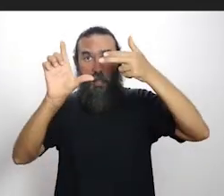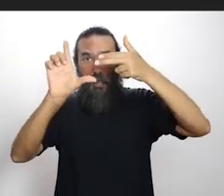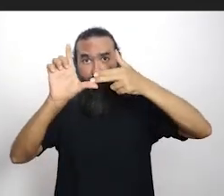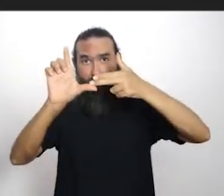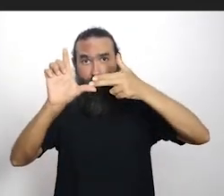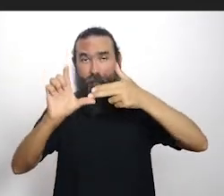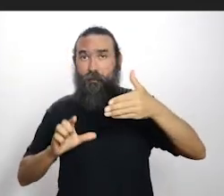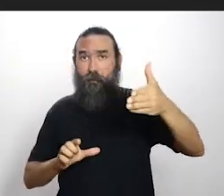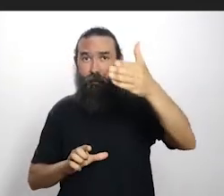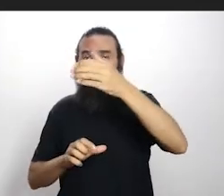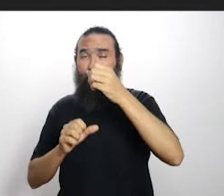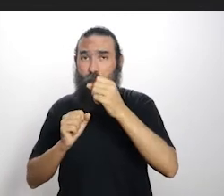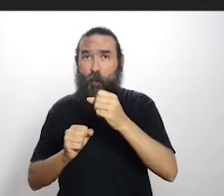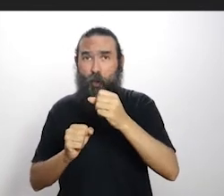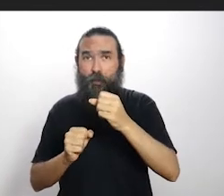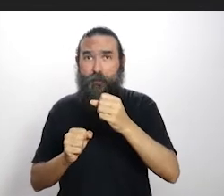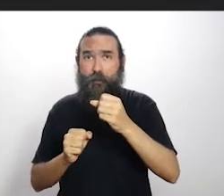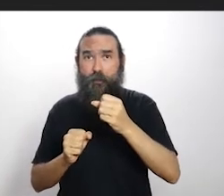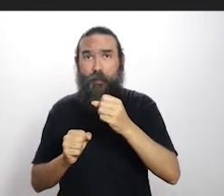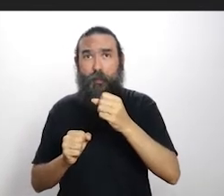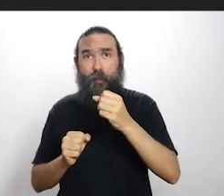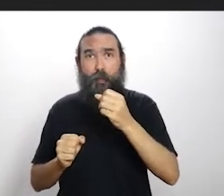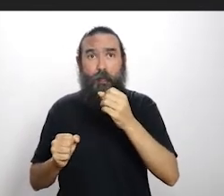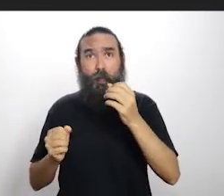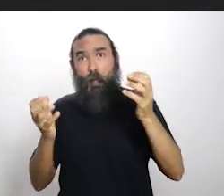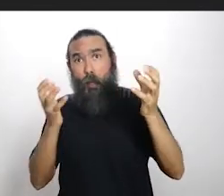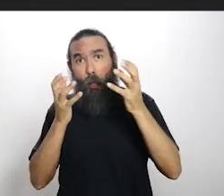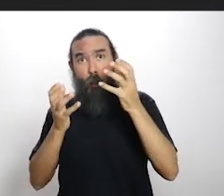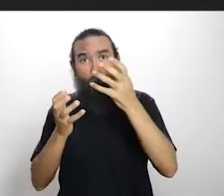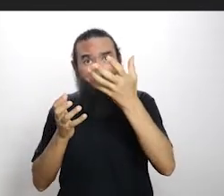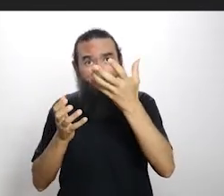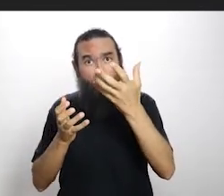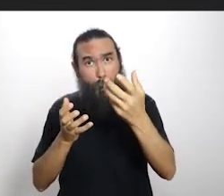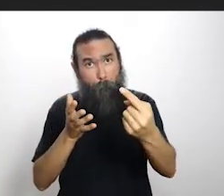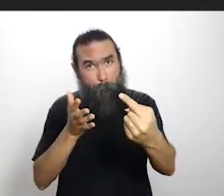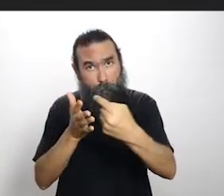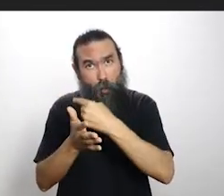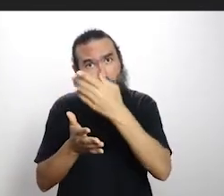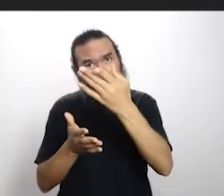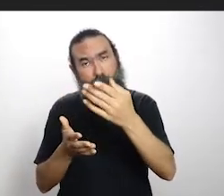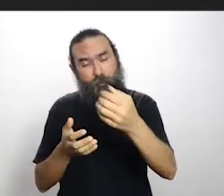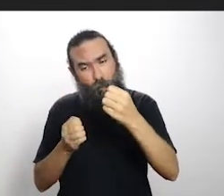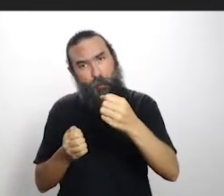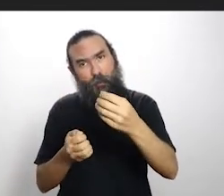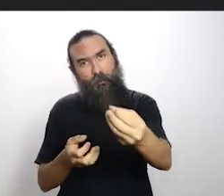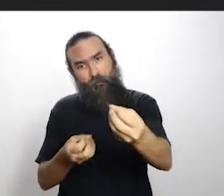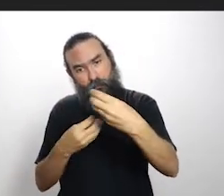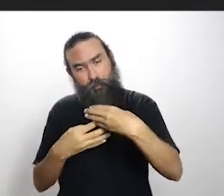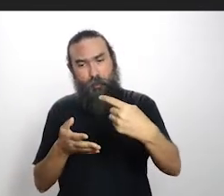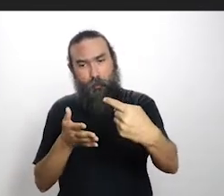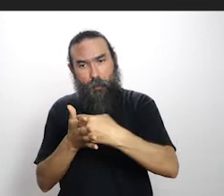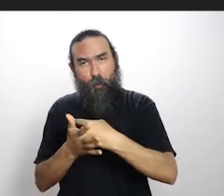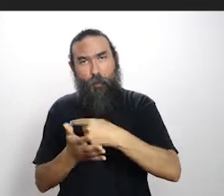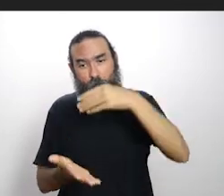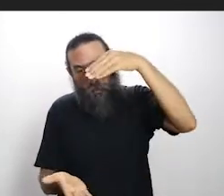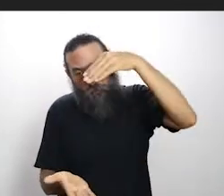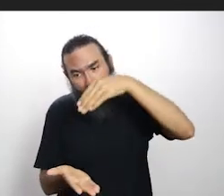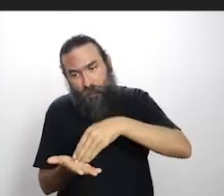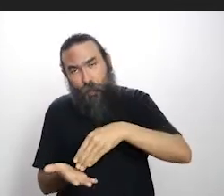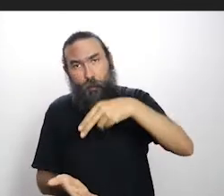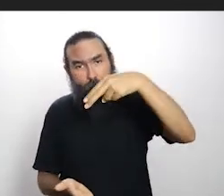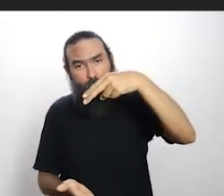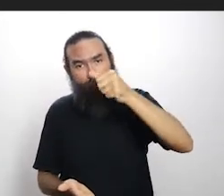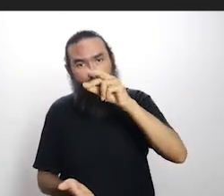vocês podem ir anotando as perguntas de vocês. Quando a gente terminar a rodada, a Narelle vai ajudar a gente para que